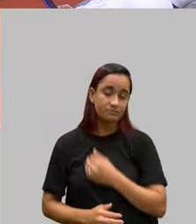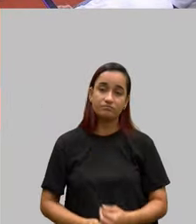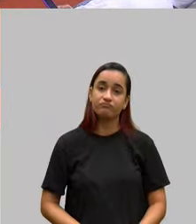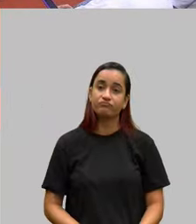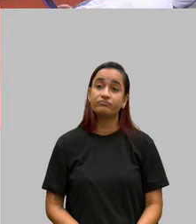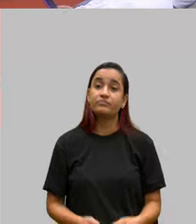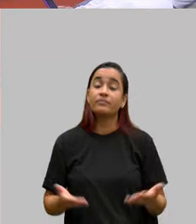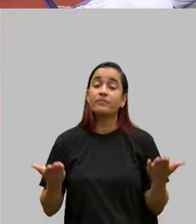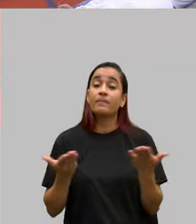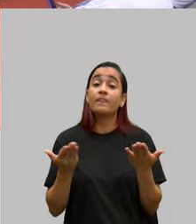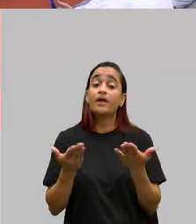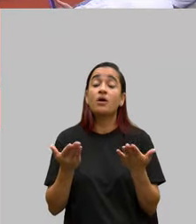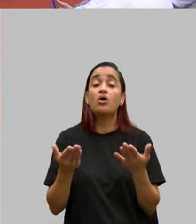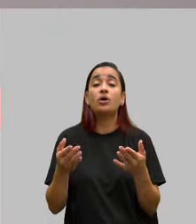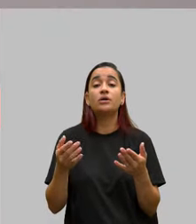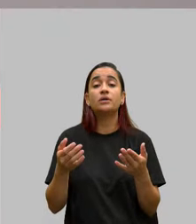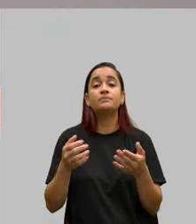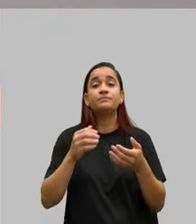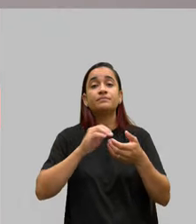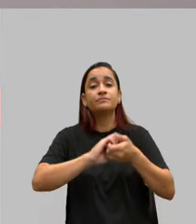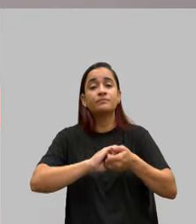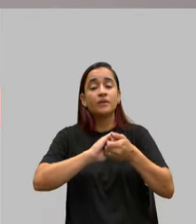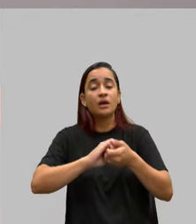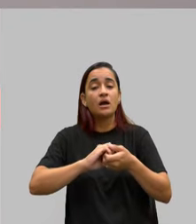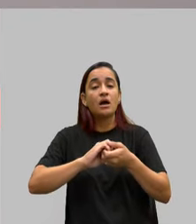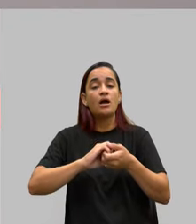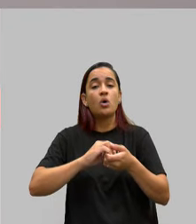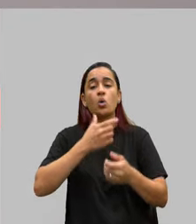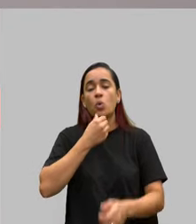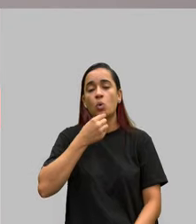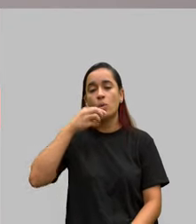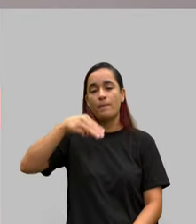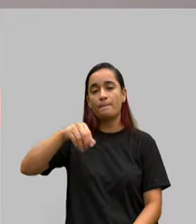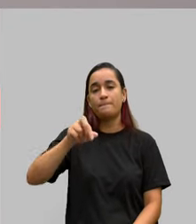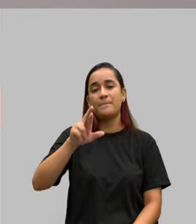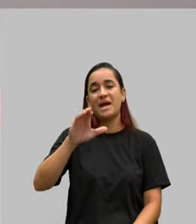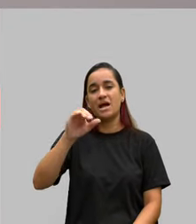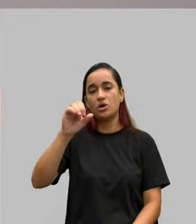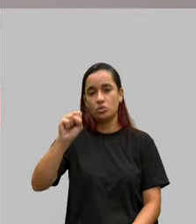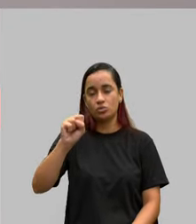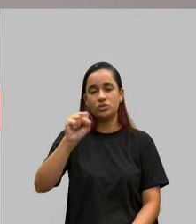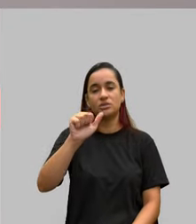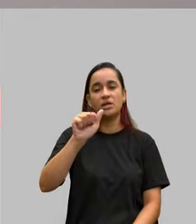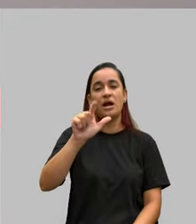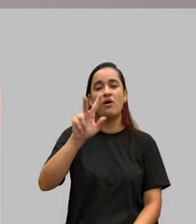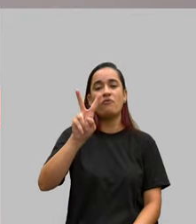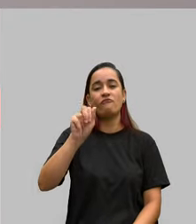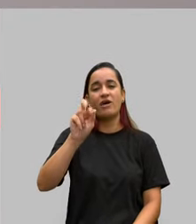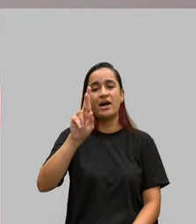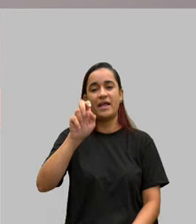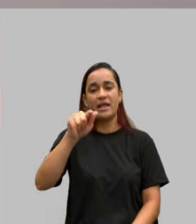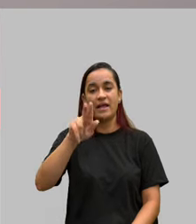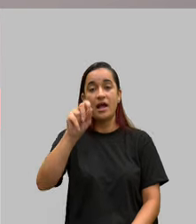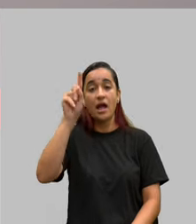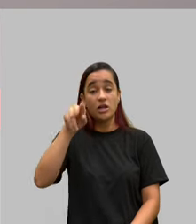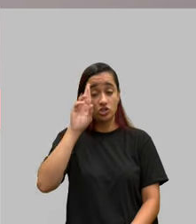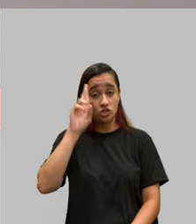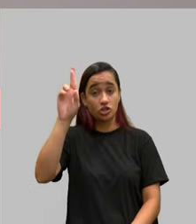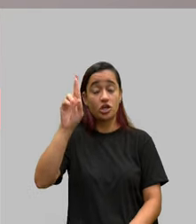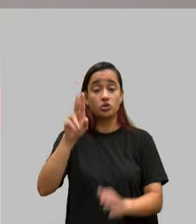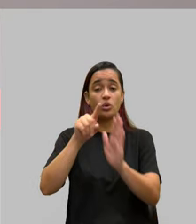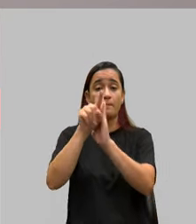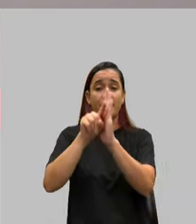ouviremos agora uma breve saudação de Marcos Alvarenga suares diretor de pesquisa da Universidade Federal dos Vales do